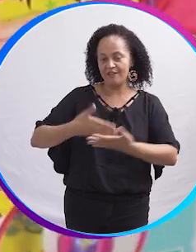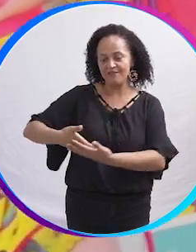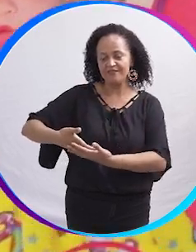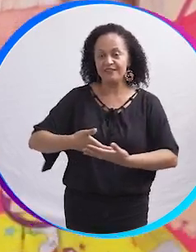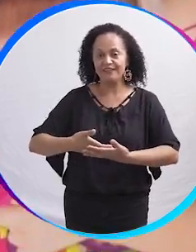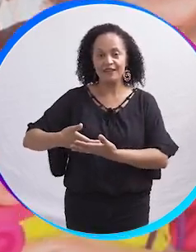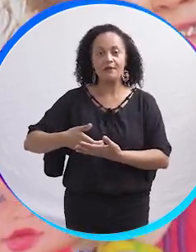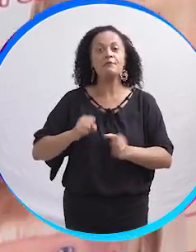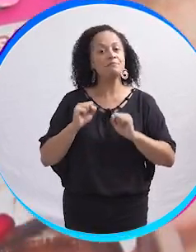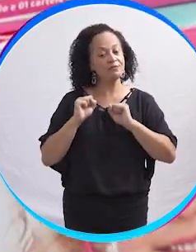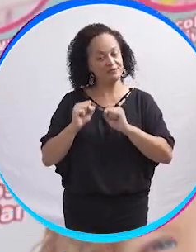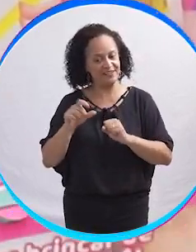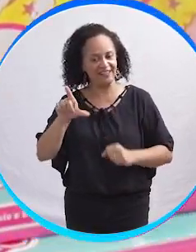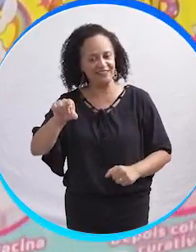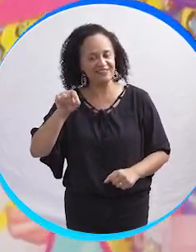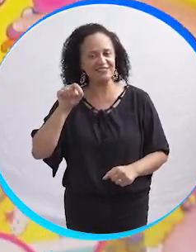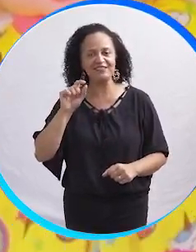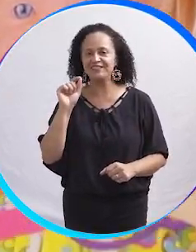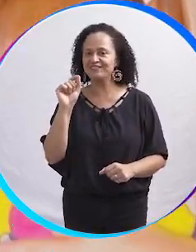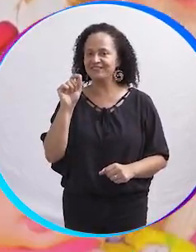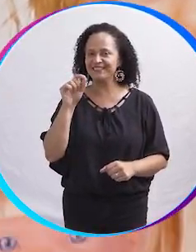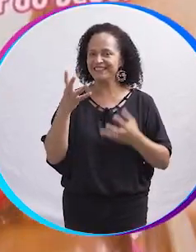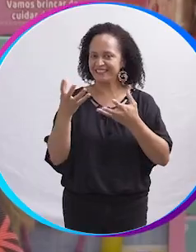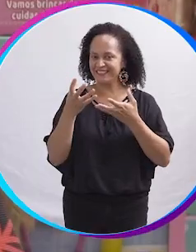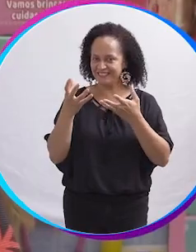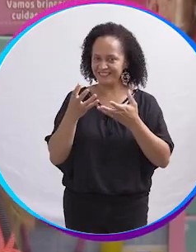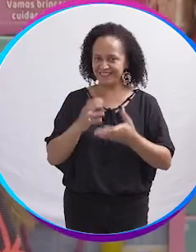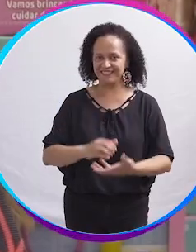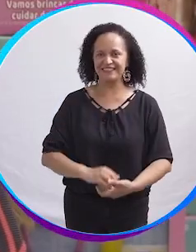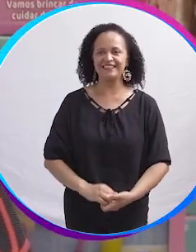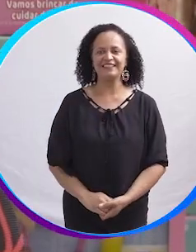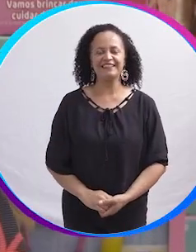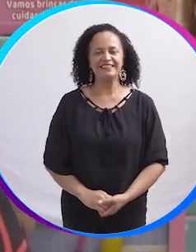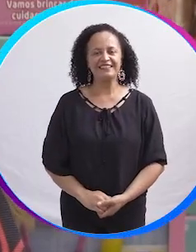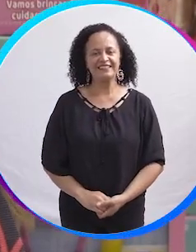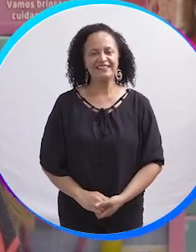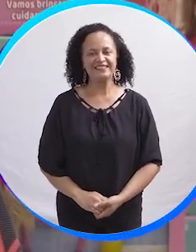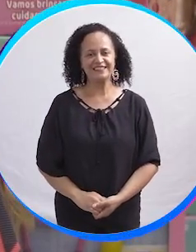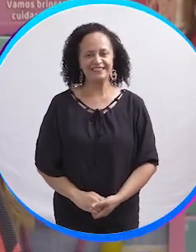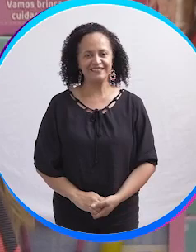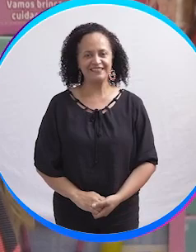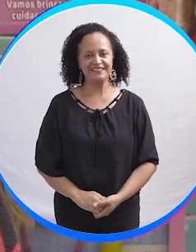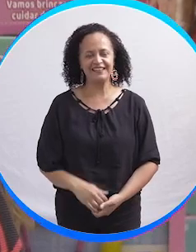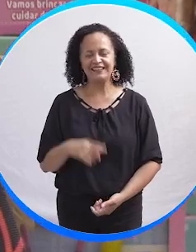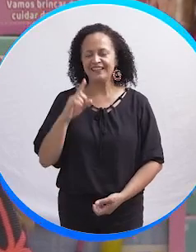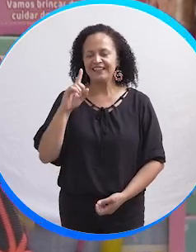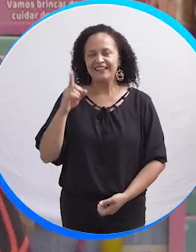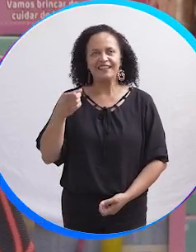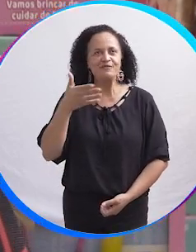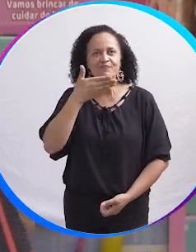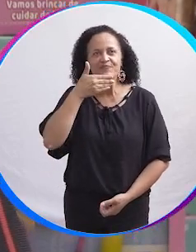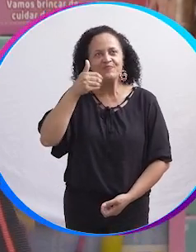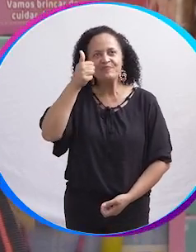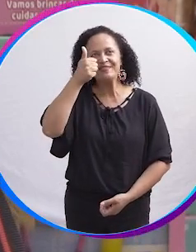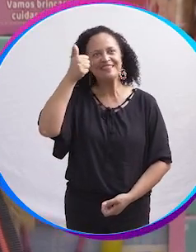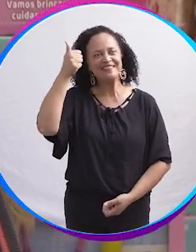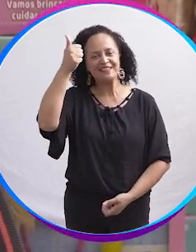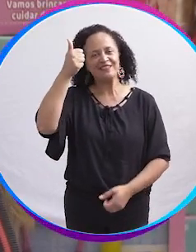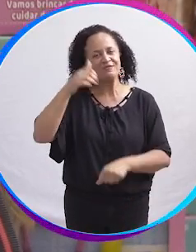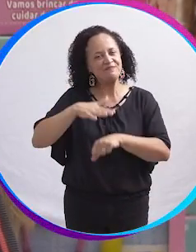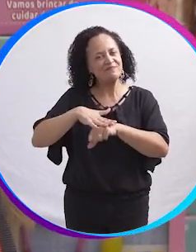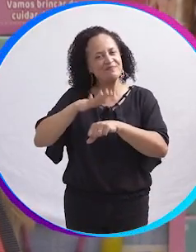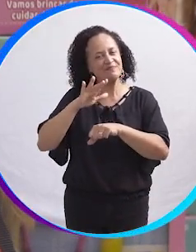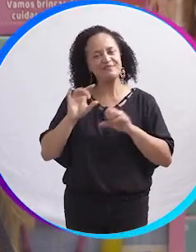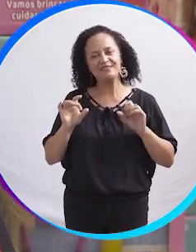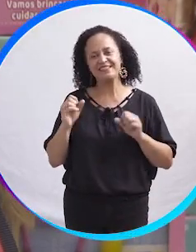a meninada pôde escolher o que levar para casa. Essa aqui é uma das melhores atividades, a